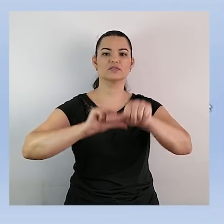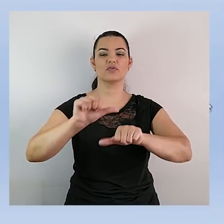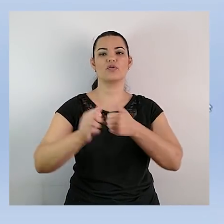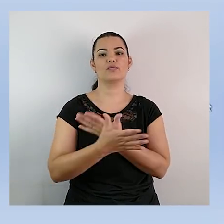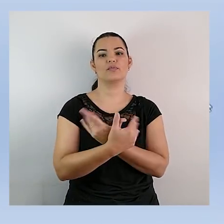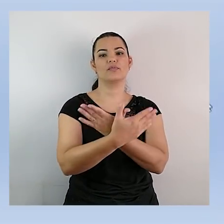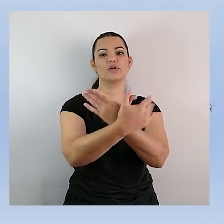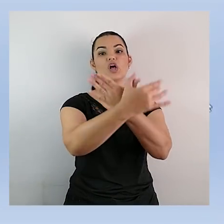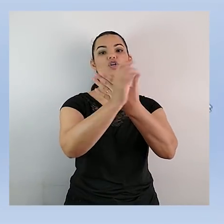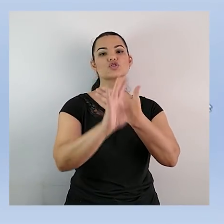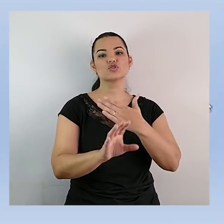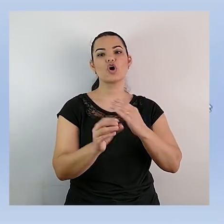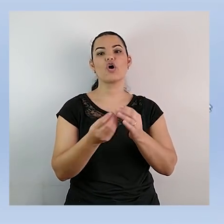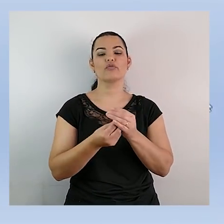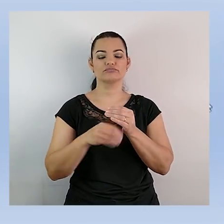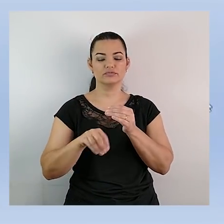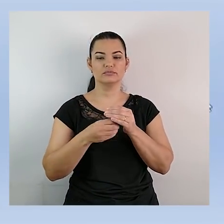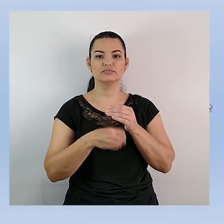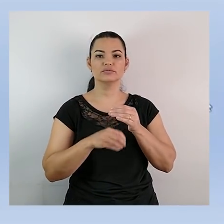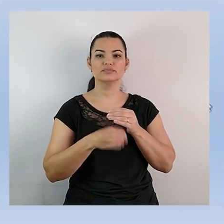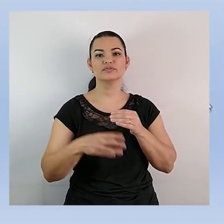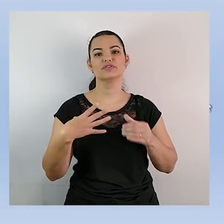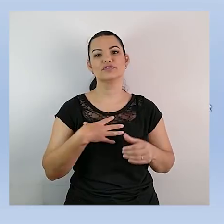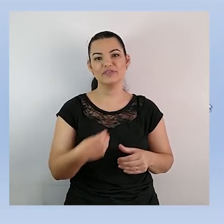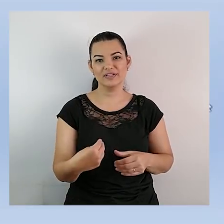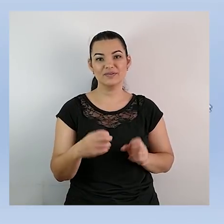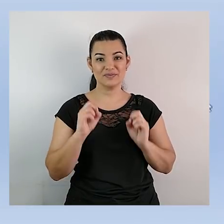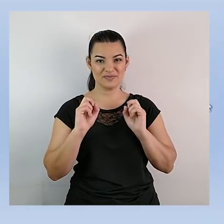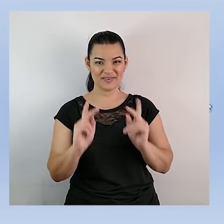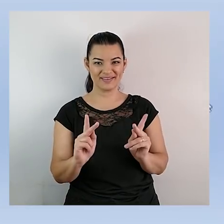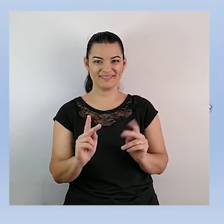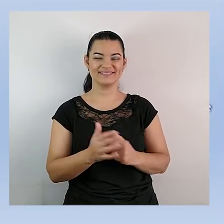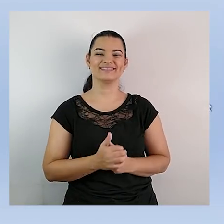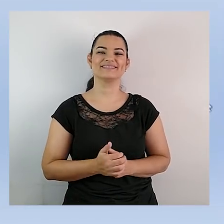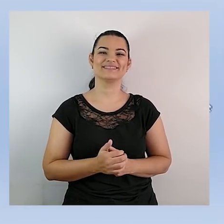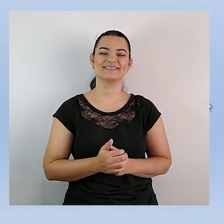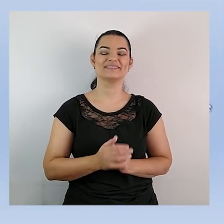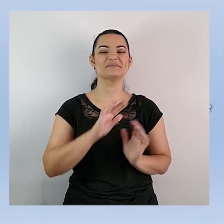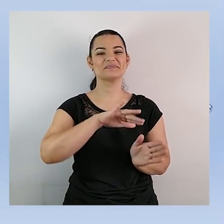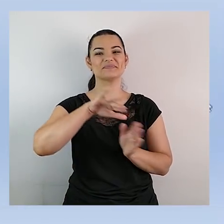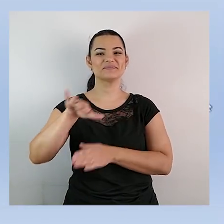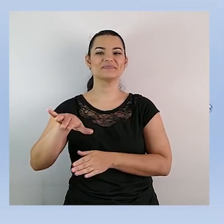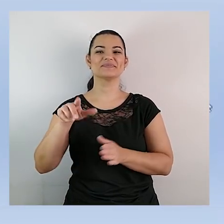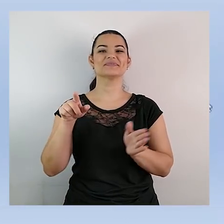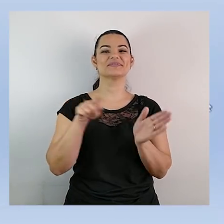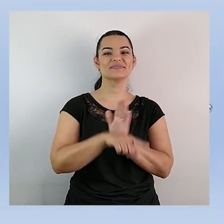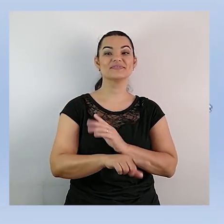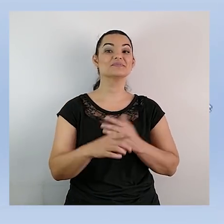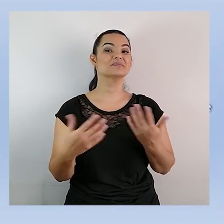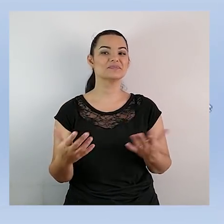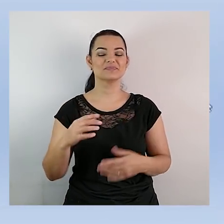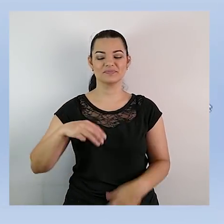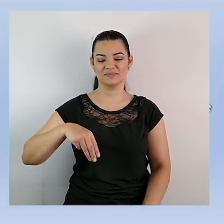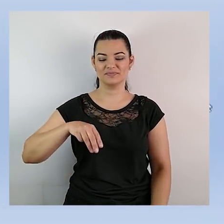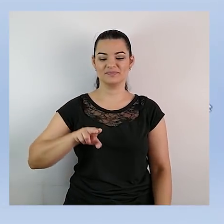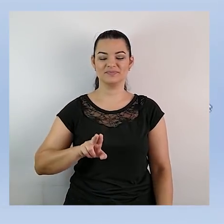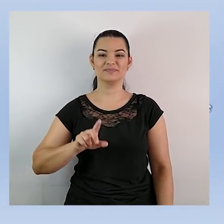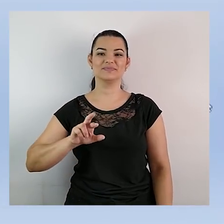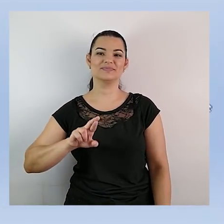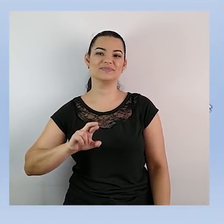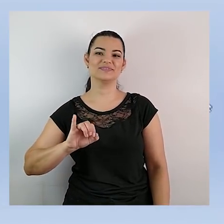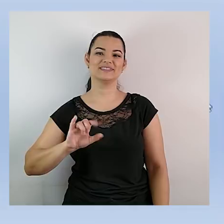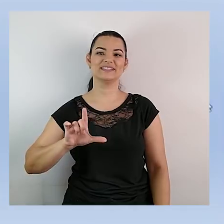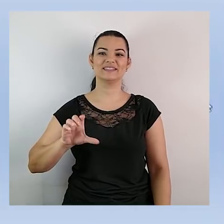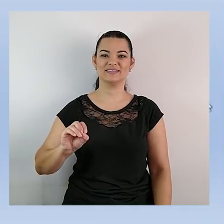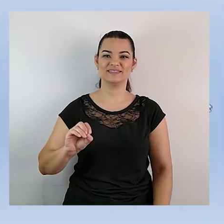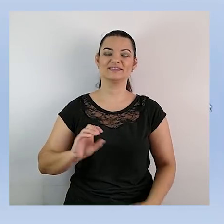só para gerar descendentes, é só para se reproduzir. Respondido, Maria Eduarda? Muito obrigado pela sua pergunta também. Vamos para a próxima?